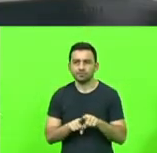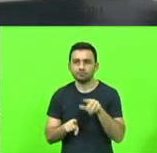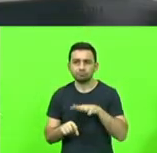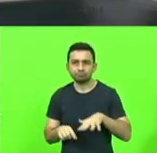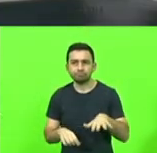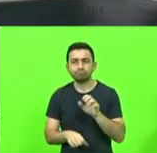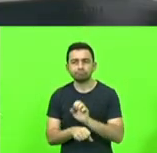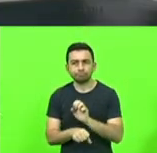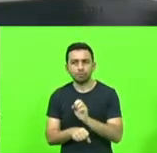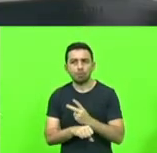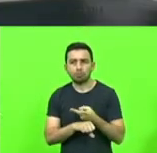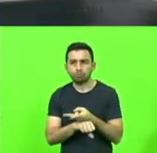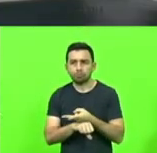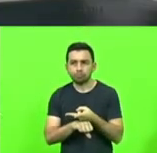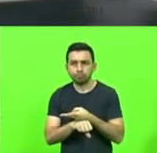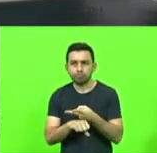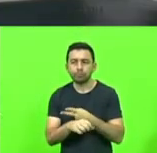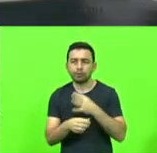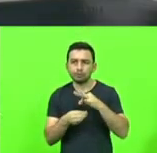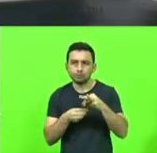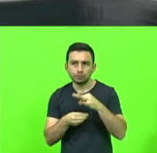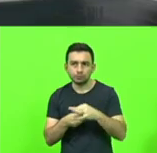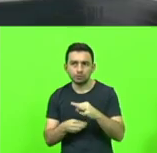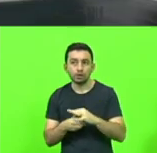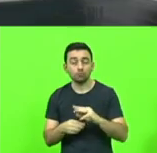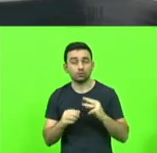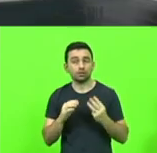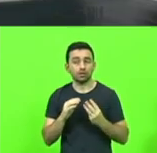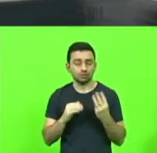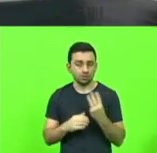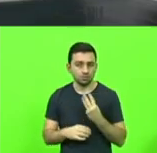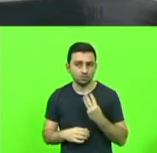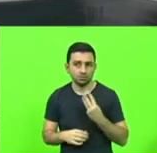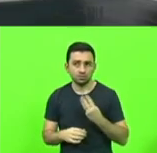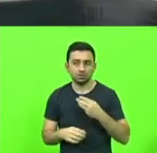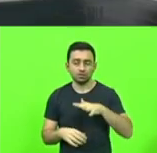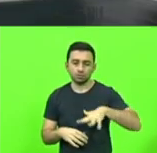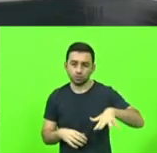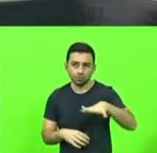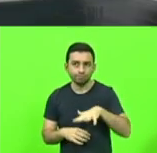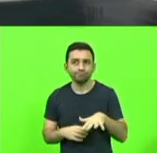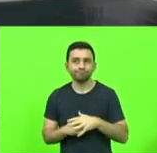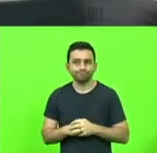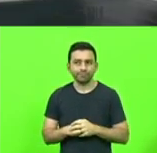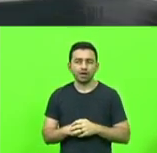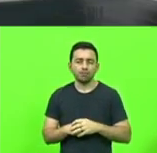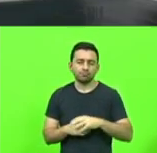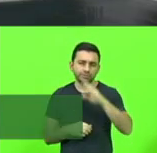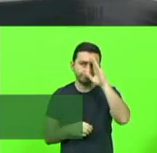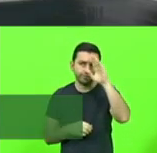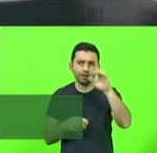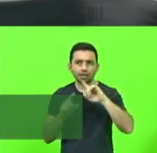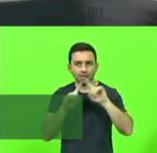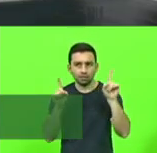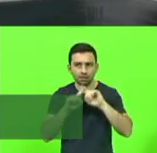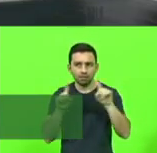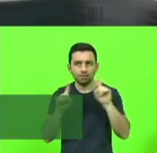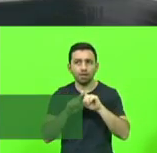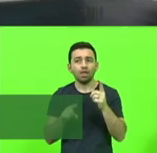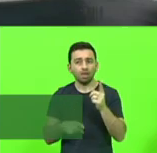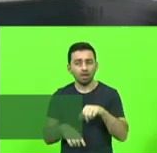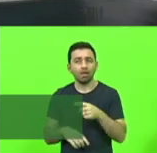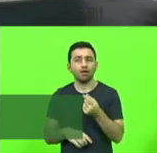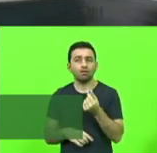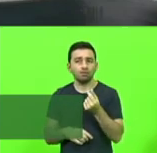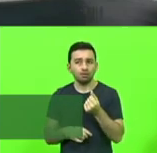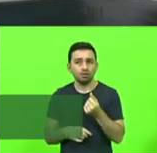pelas instituições do terceiro setor. As principais reclamações são quanto ao financiamento para